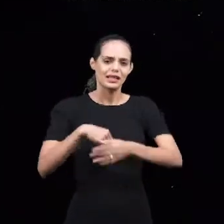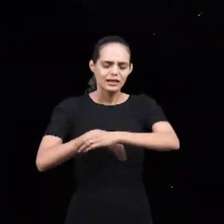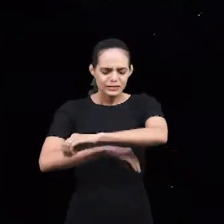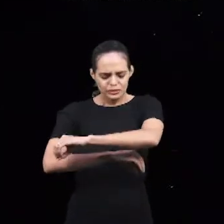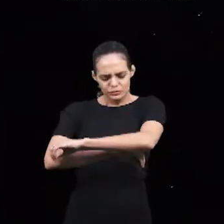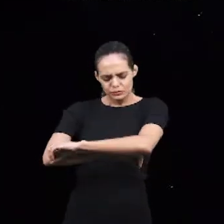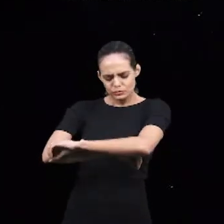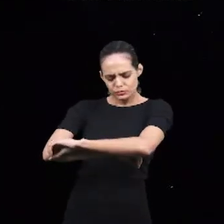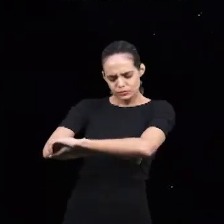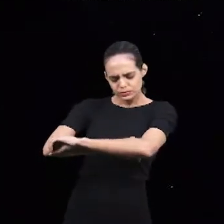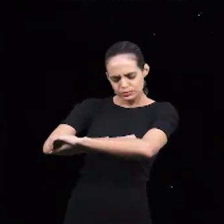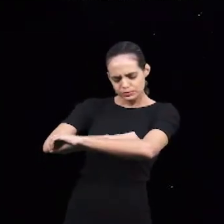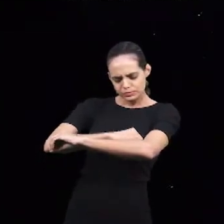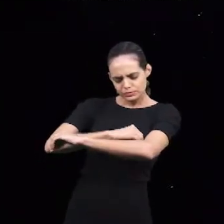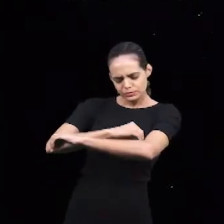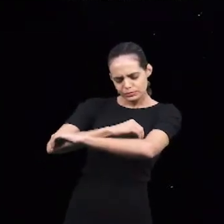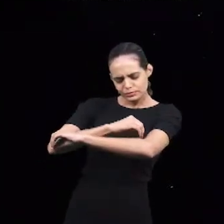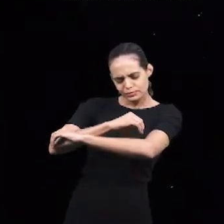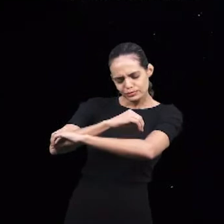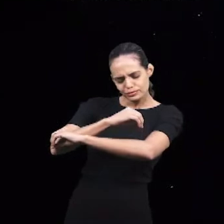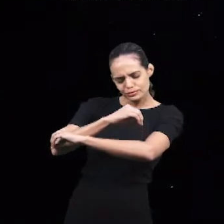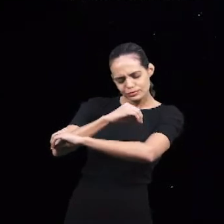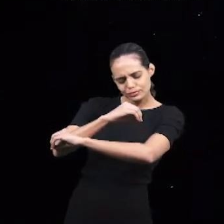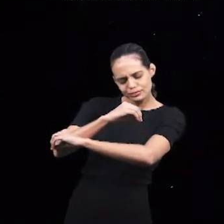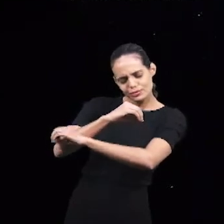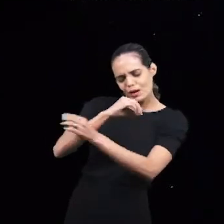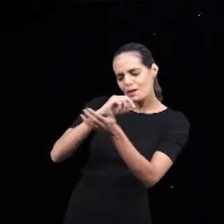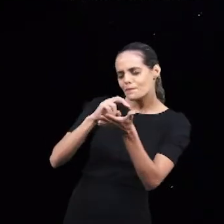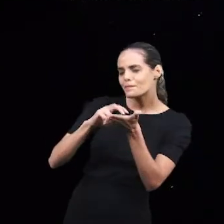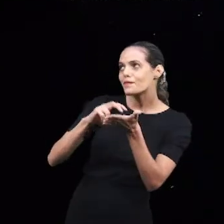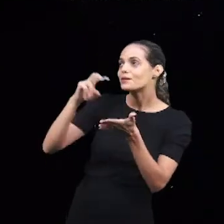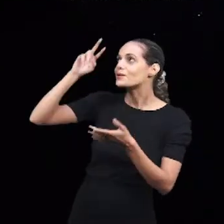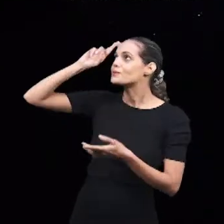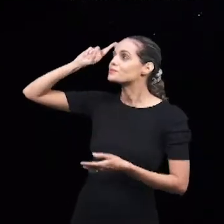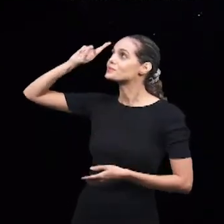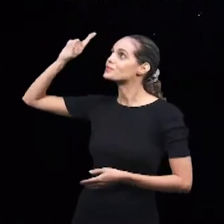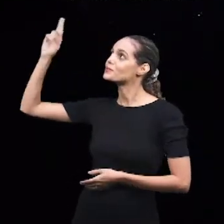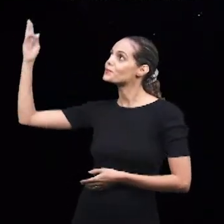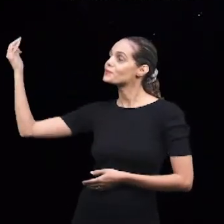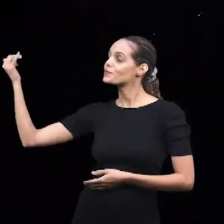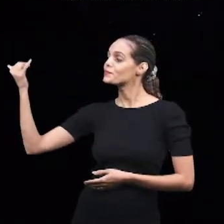Pela manhã tu ouvirás a minha